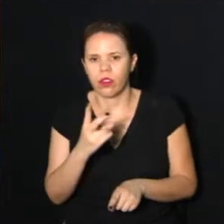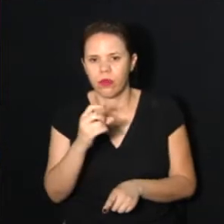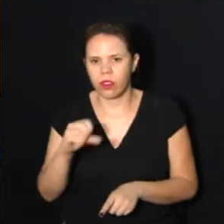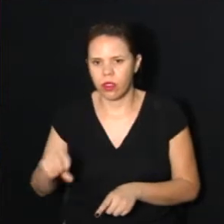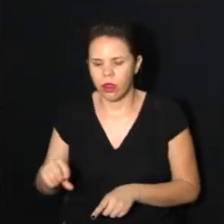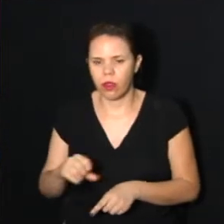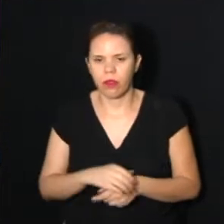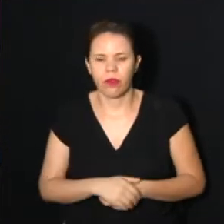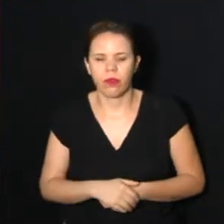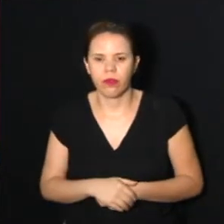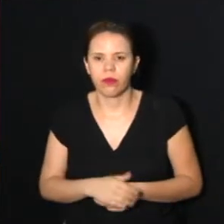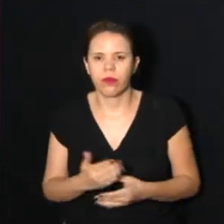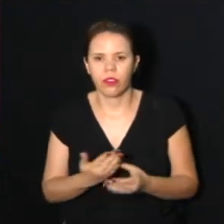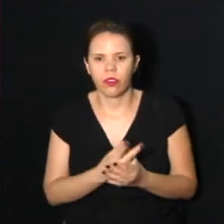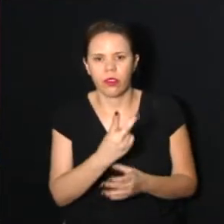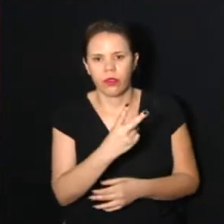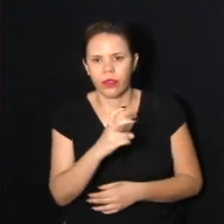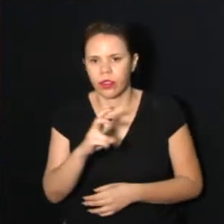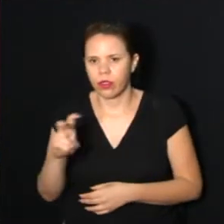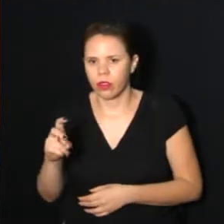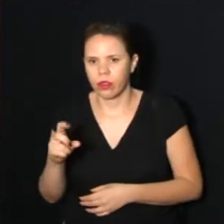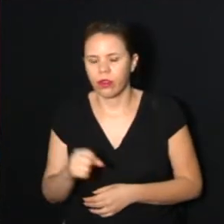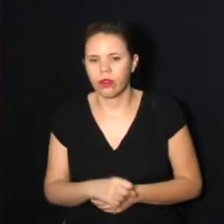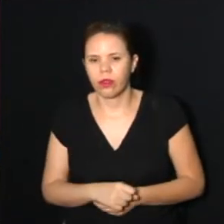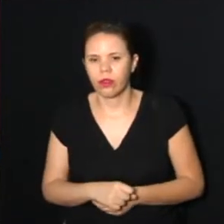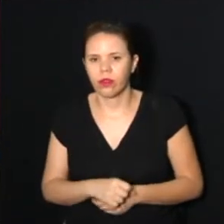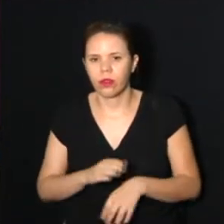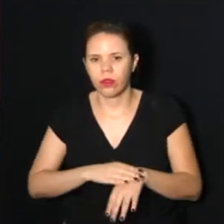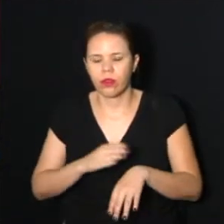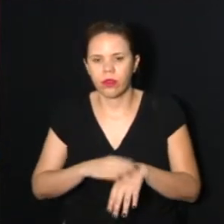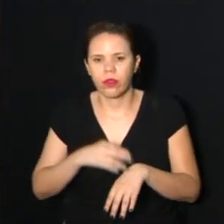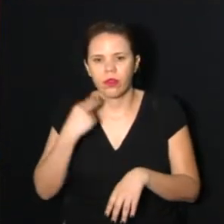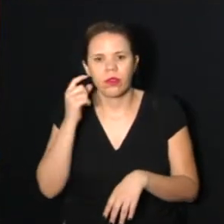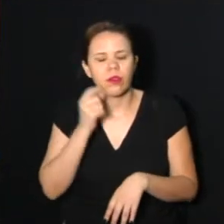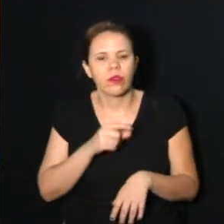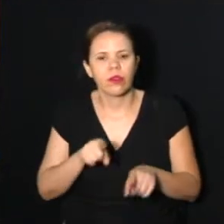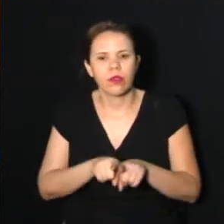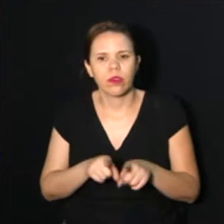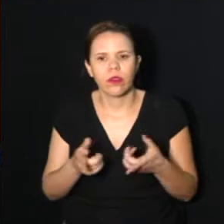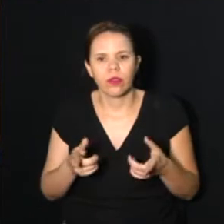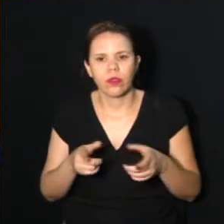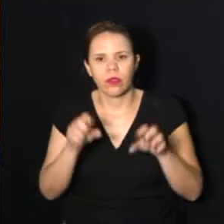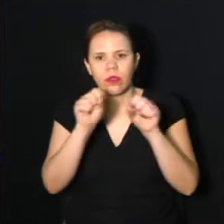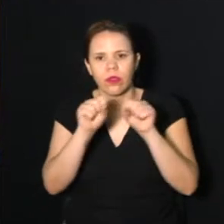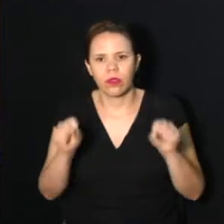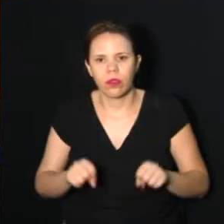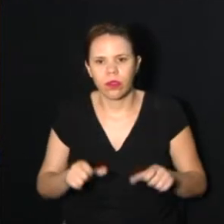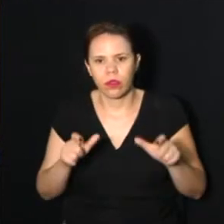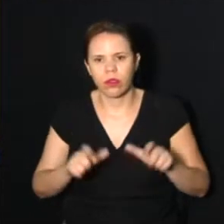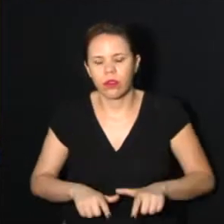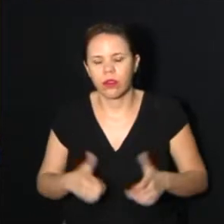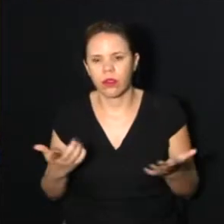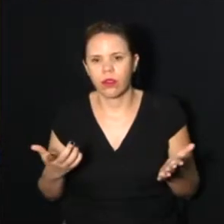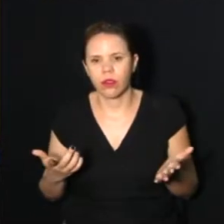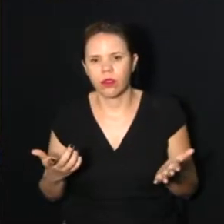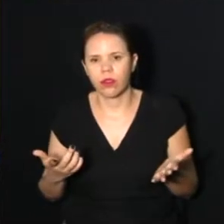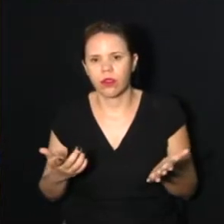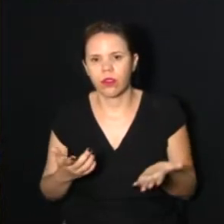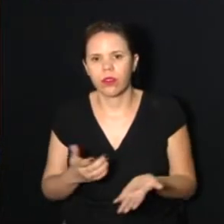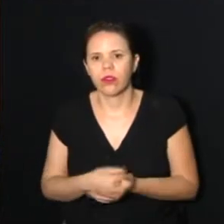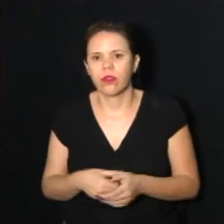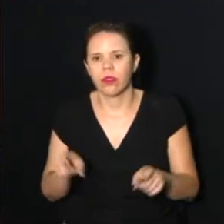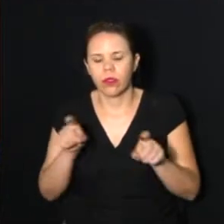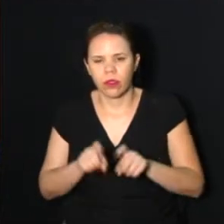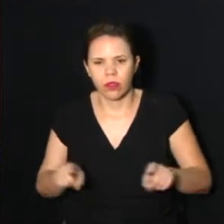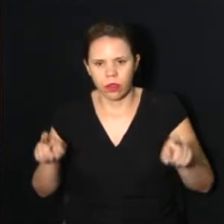1/2019, processo 225.683, de autoria do senhor Marcelo Silva, que institui o sistema Zona Azul Digital para